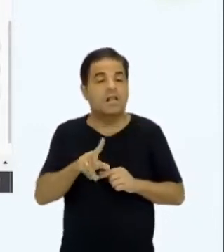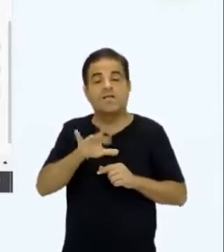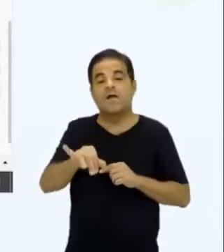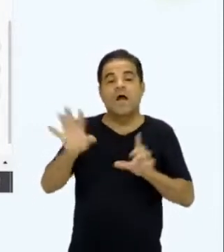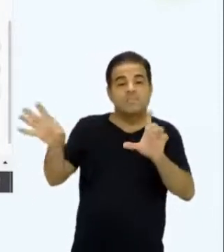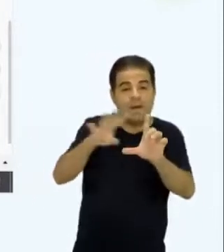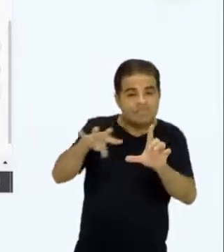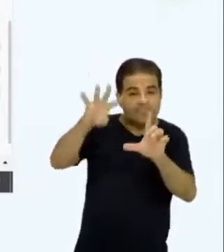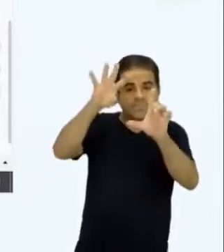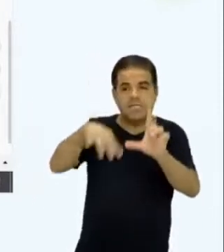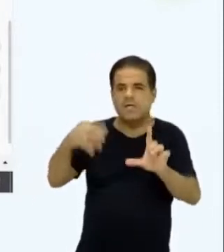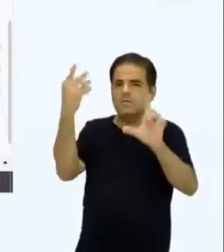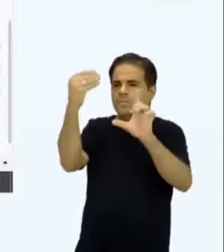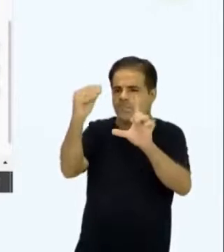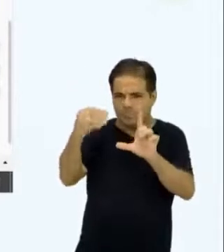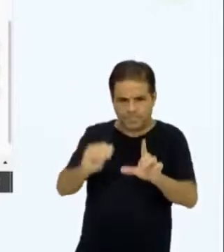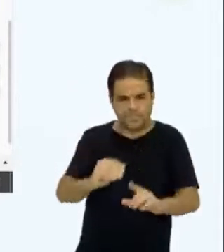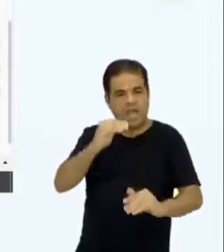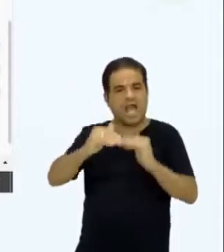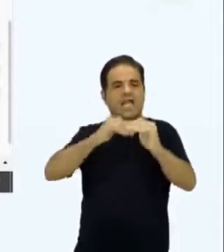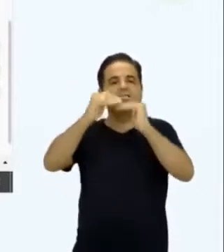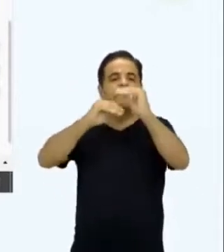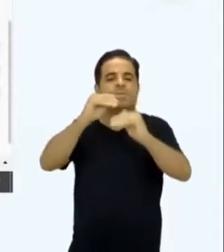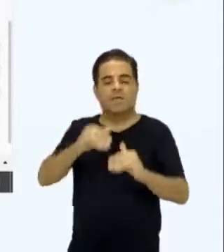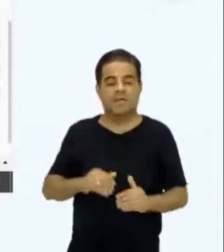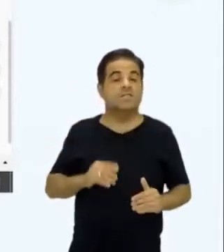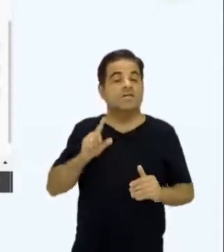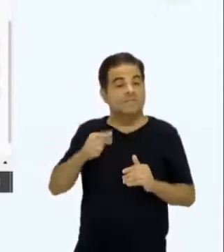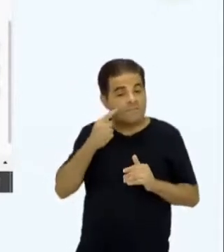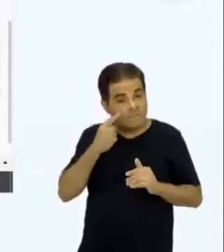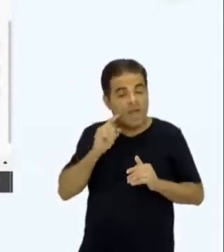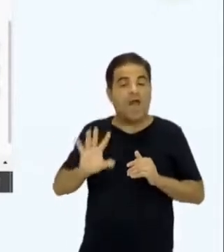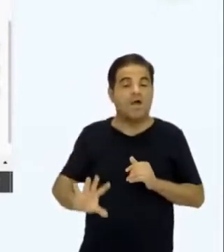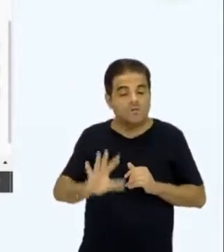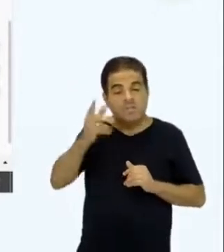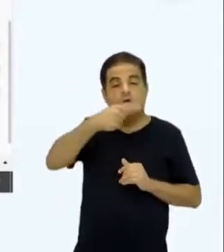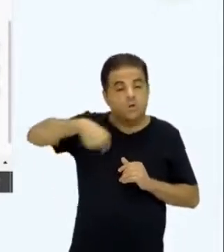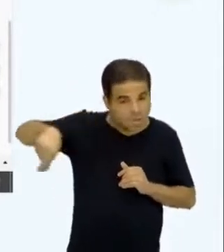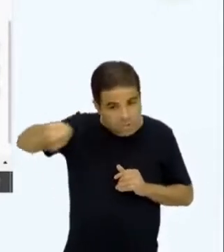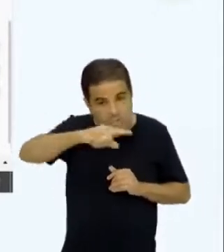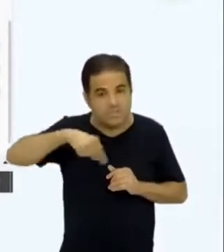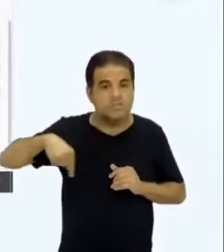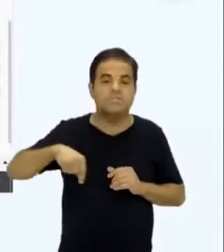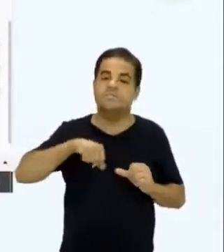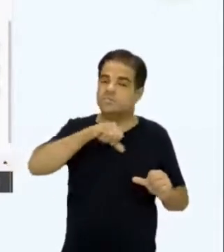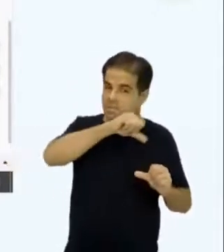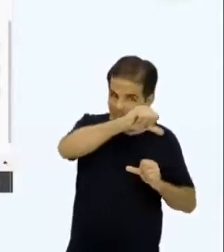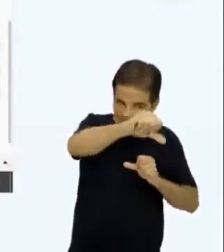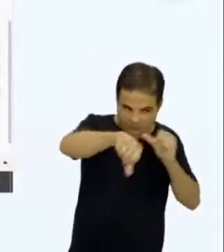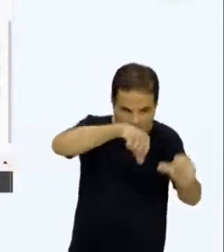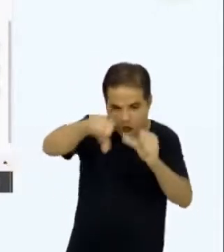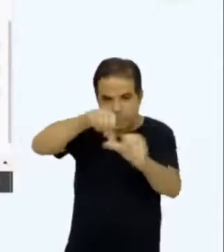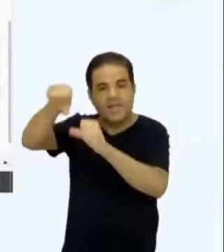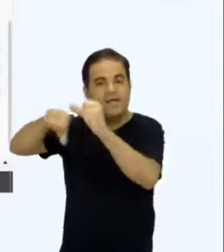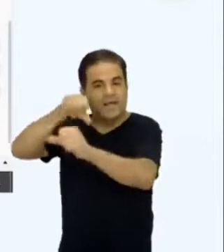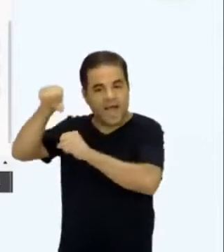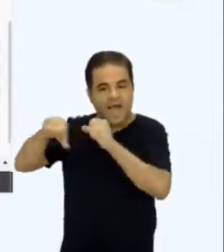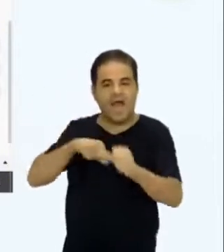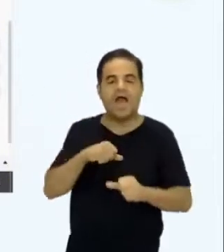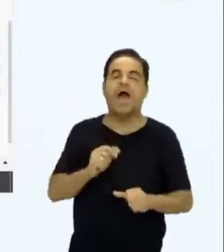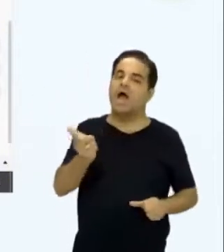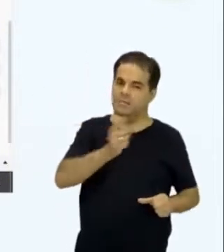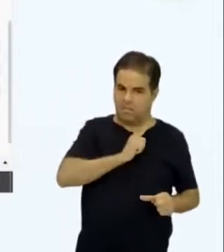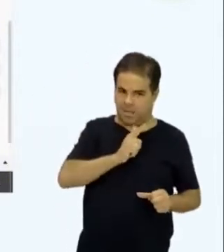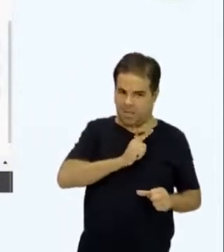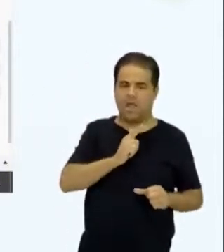vai mapeando gradativamente o que vai acontecer quando nós alterarmos o potenciômetro. Então, nós pegamos